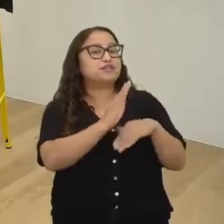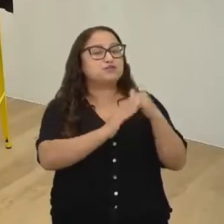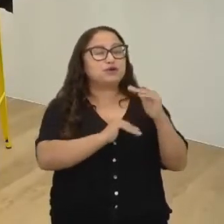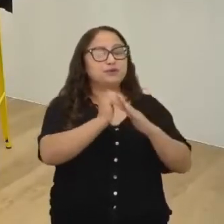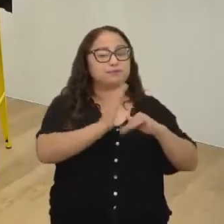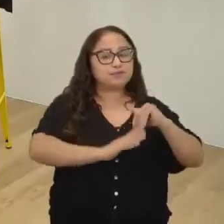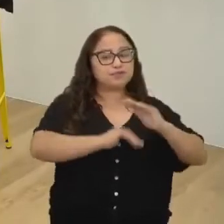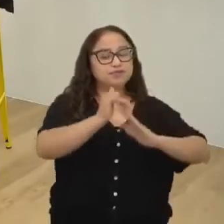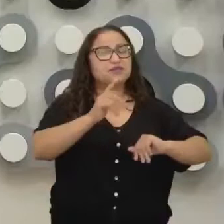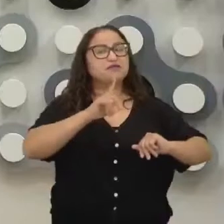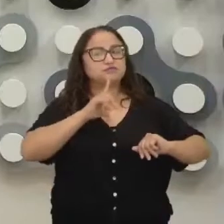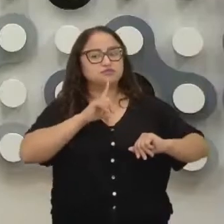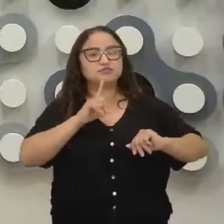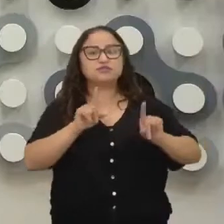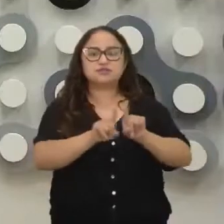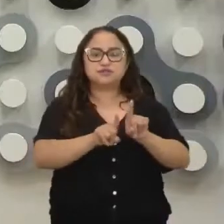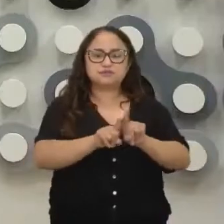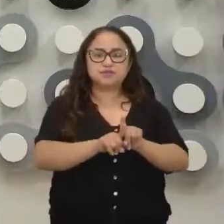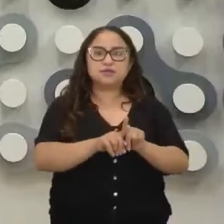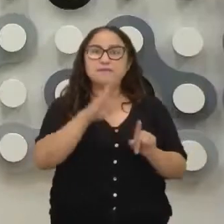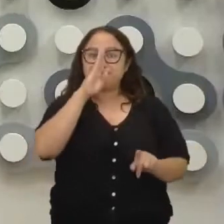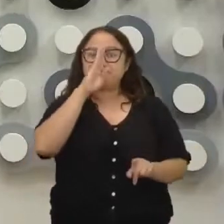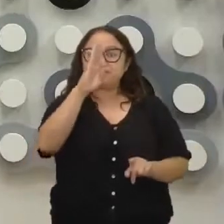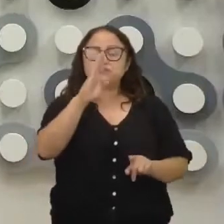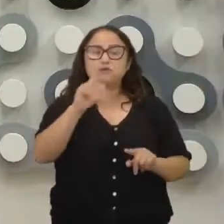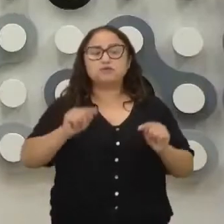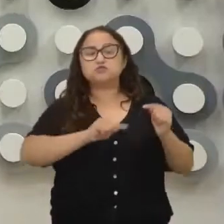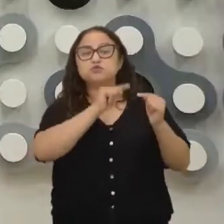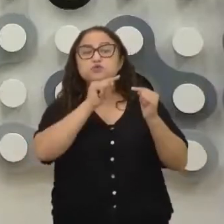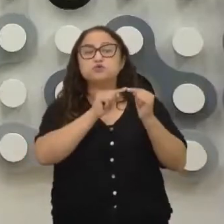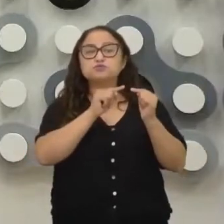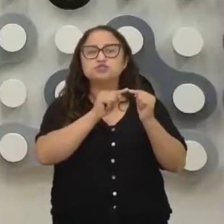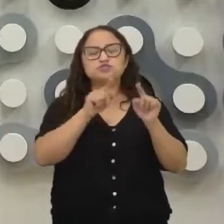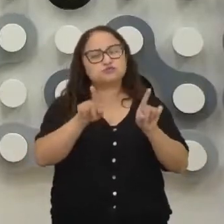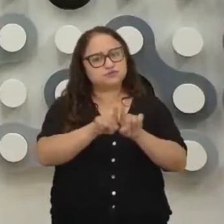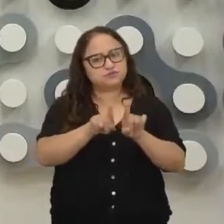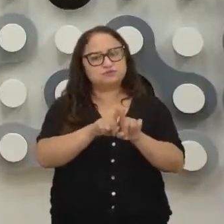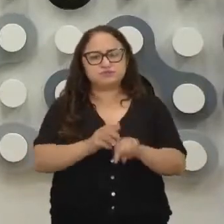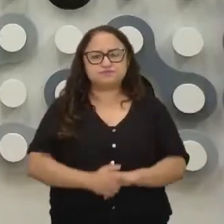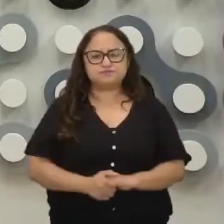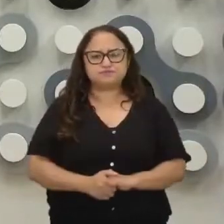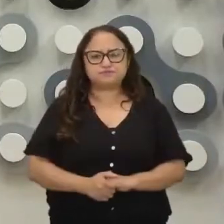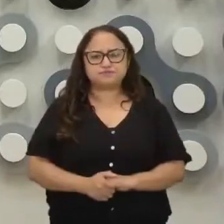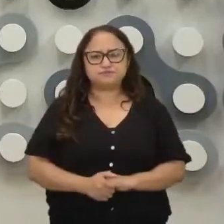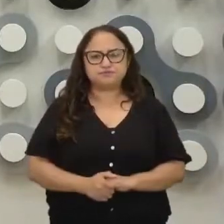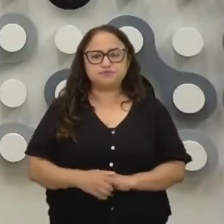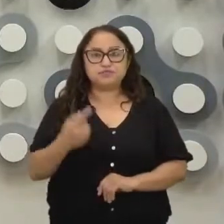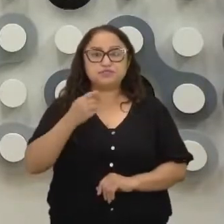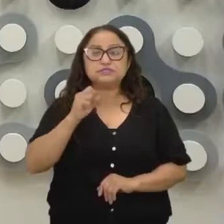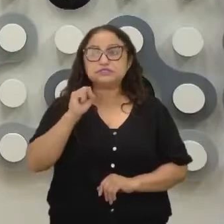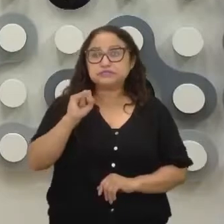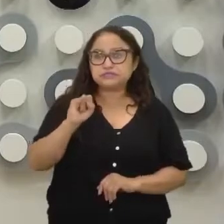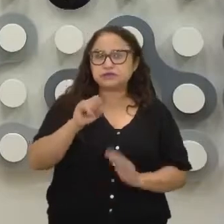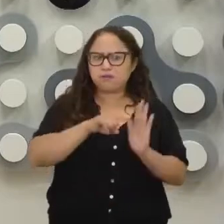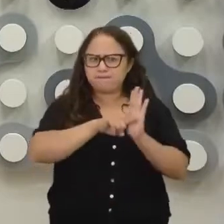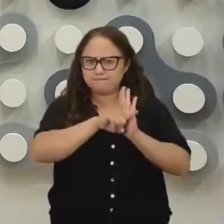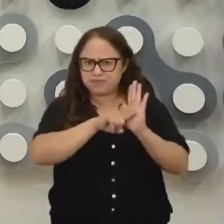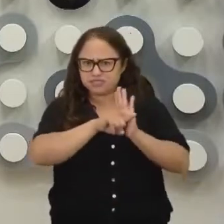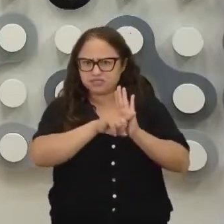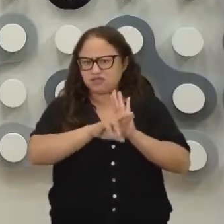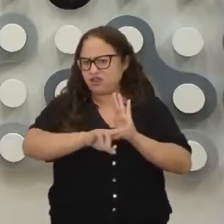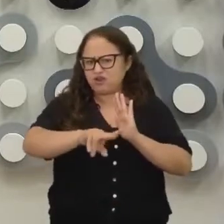do atleta. E principalmente o objetivo do atleta. Então, assim, para se fazer uma pesquisa dessa,